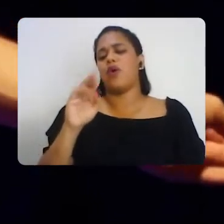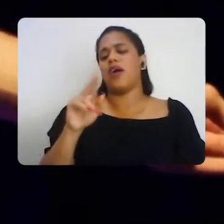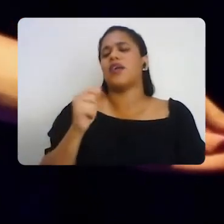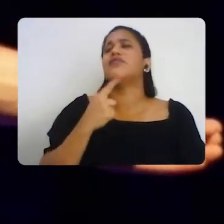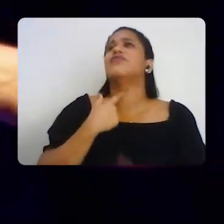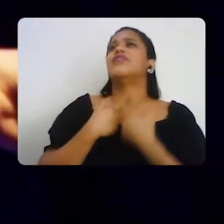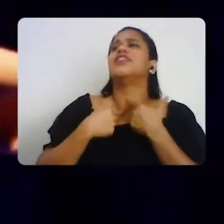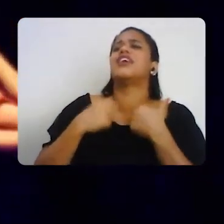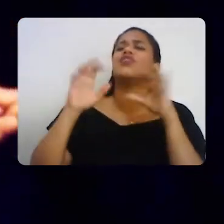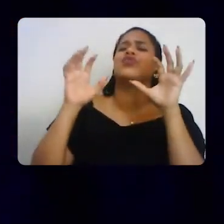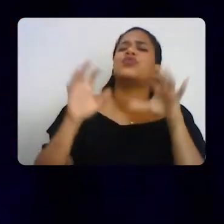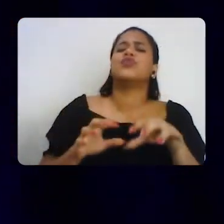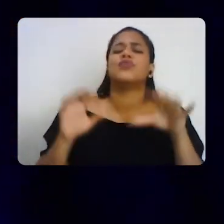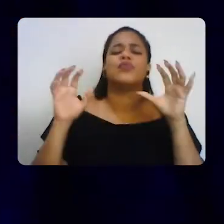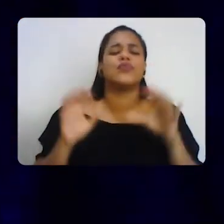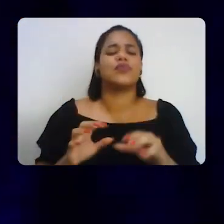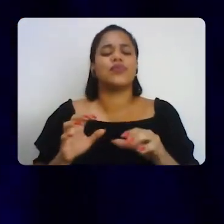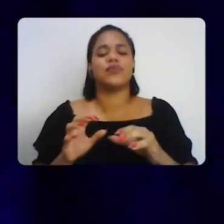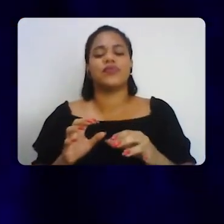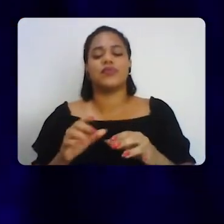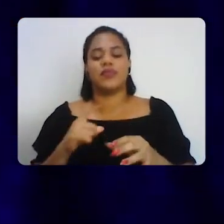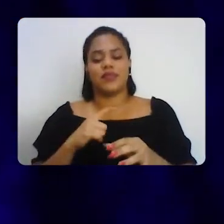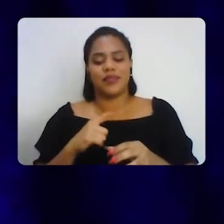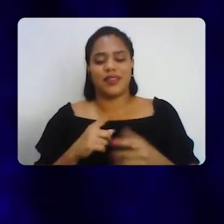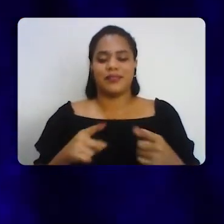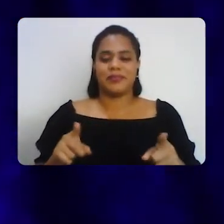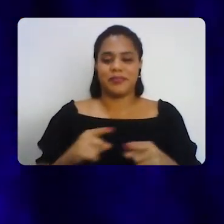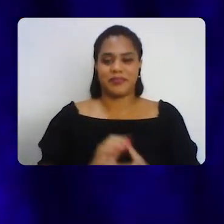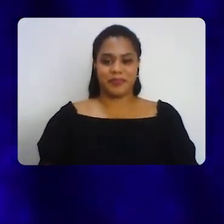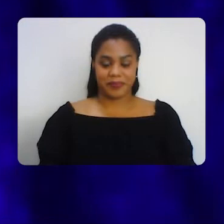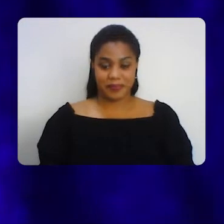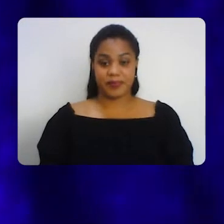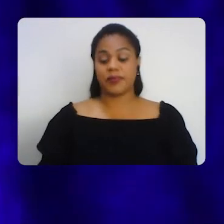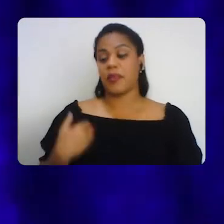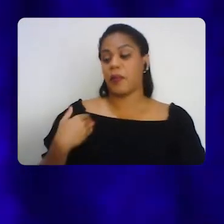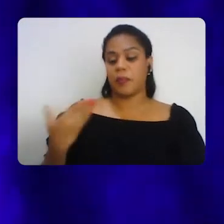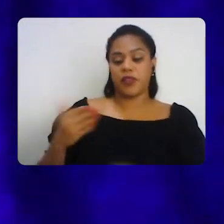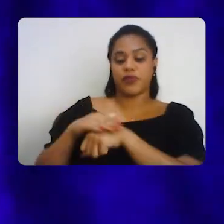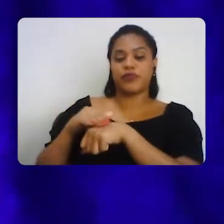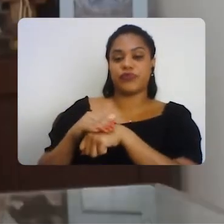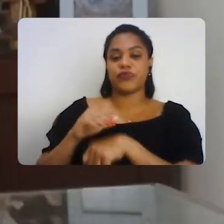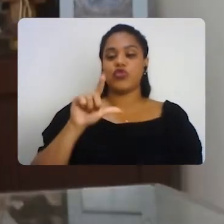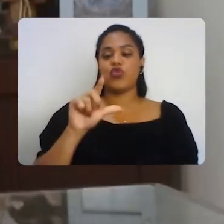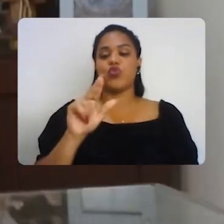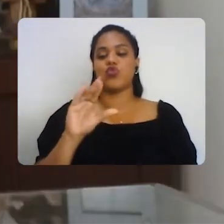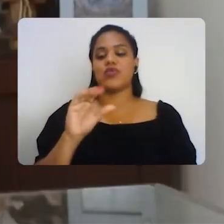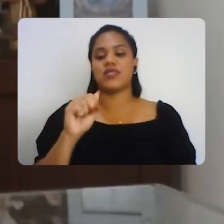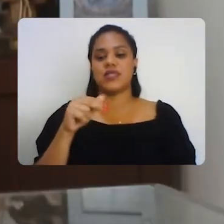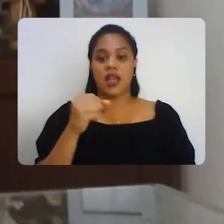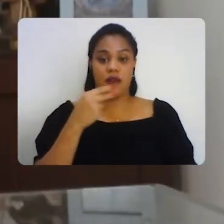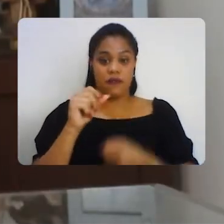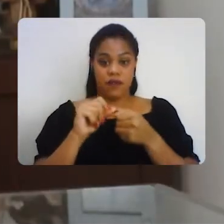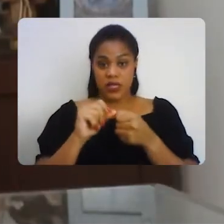por chuva fresca. Paulo Lato também pediu a mim e a Luciano que